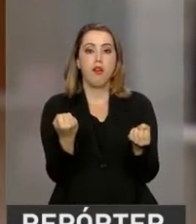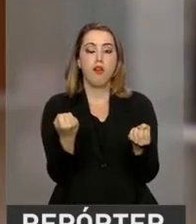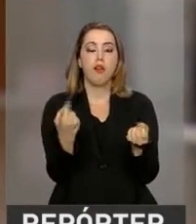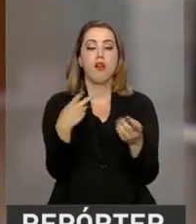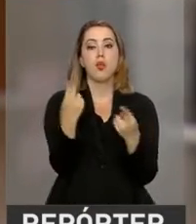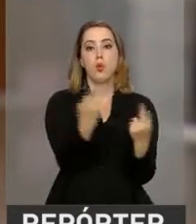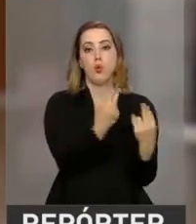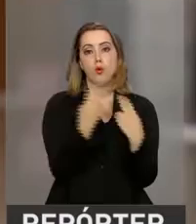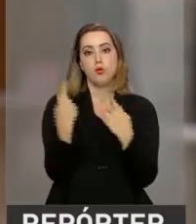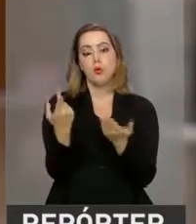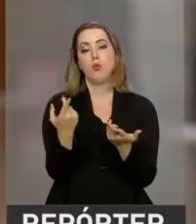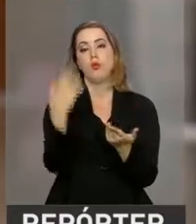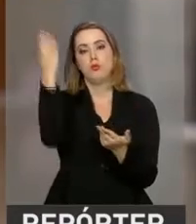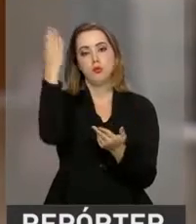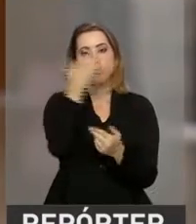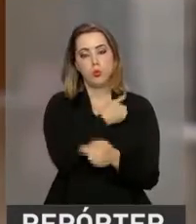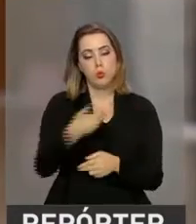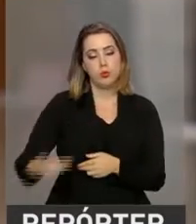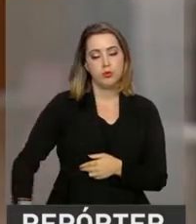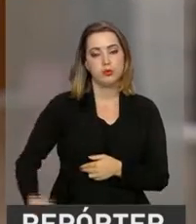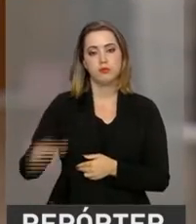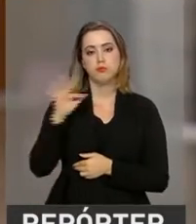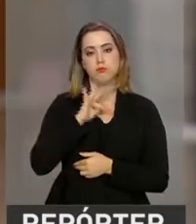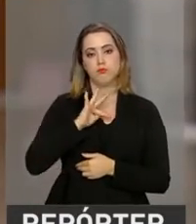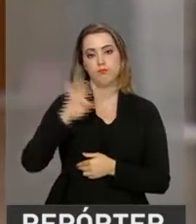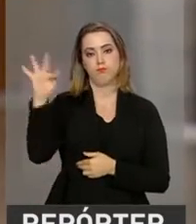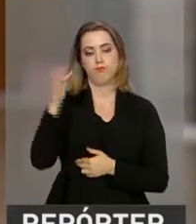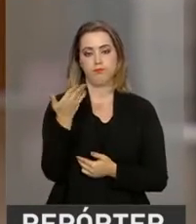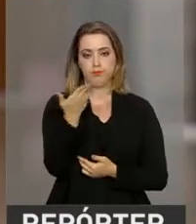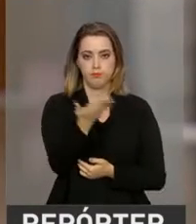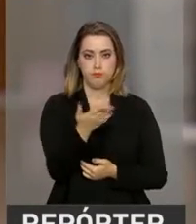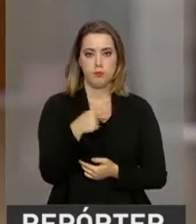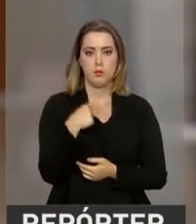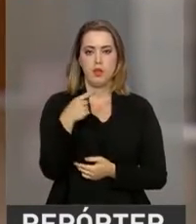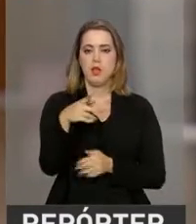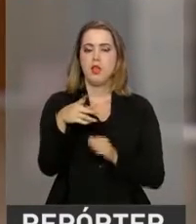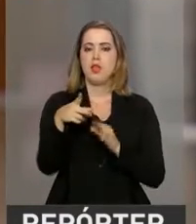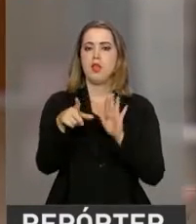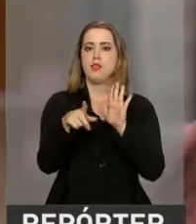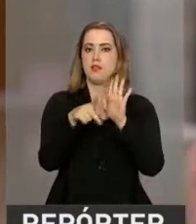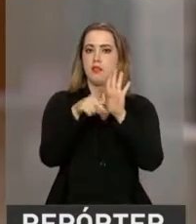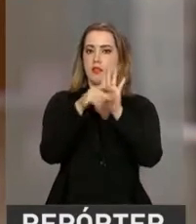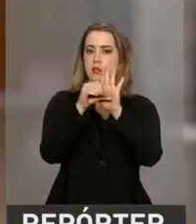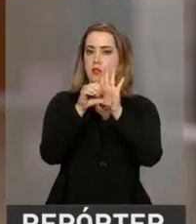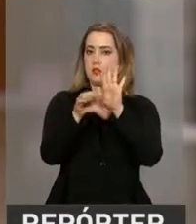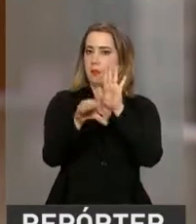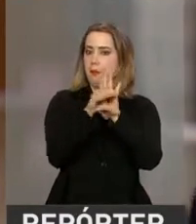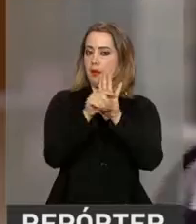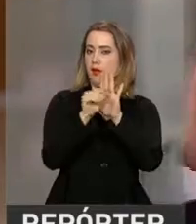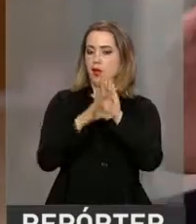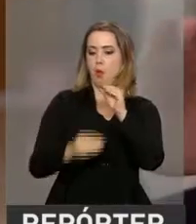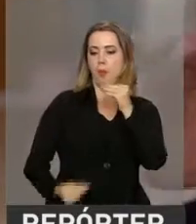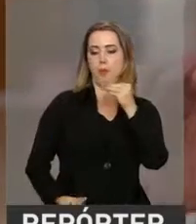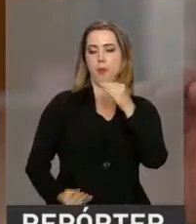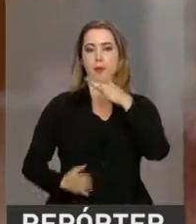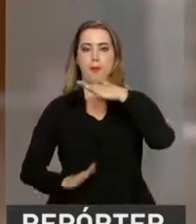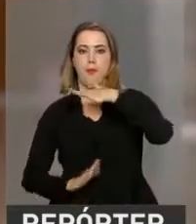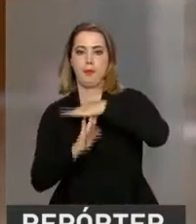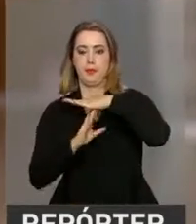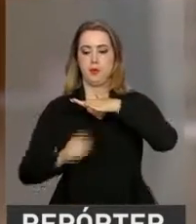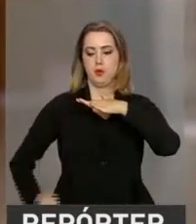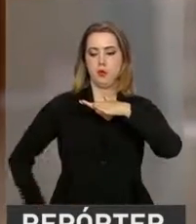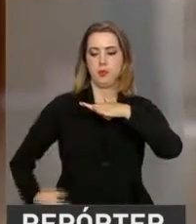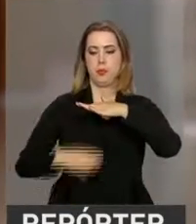assim está as contas públicas do governo federal. Então esta PEC vai botar um limite global de gasto